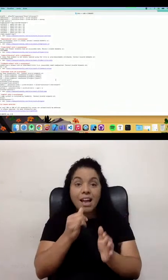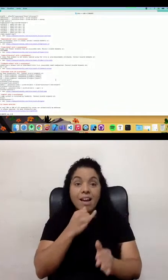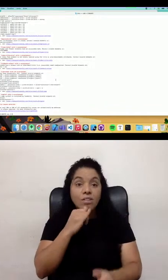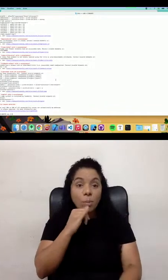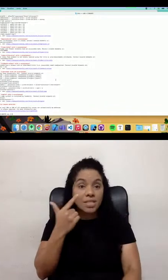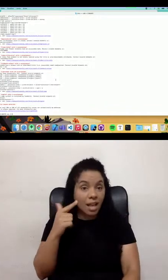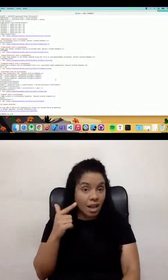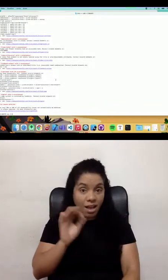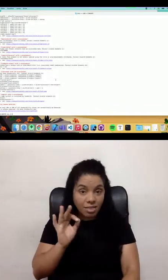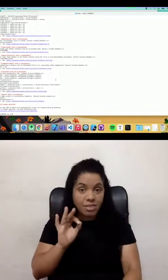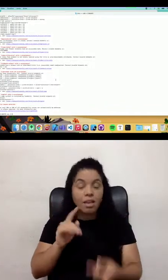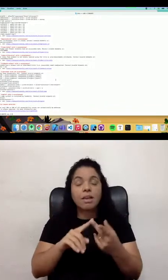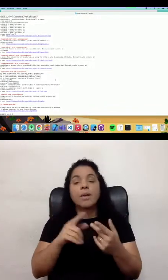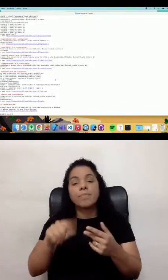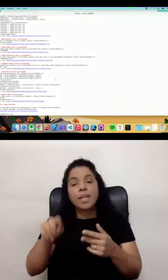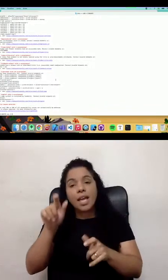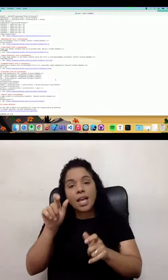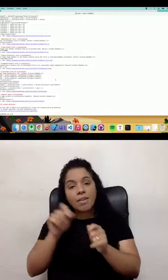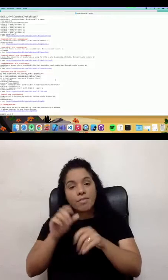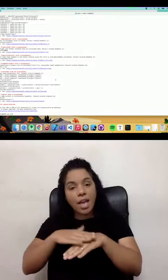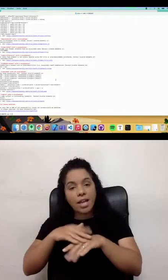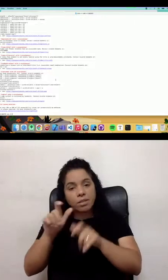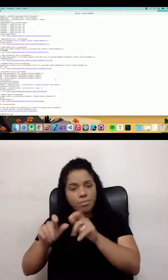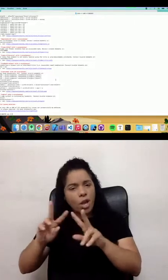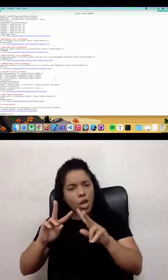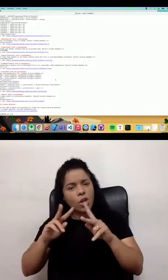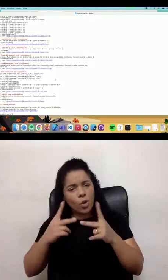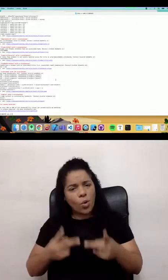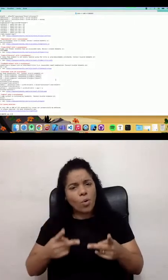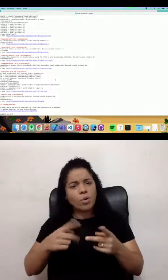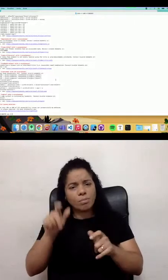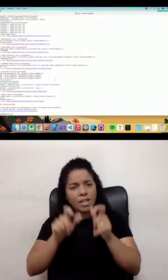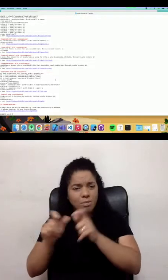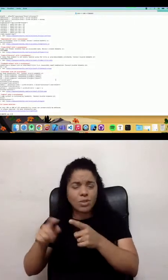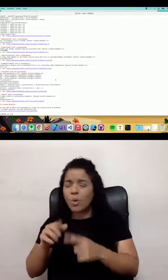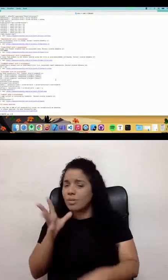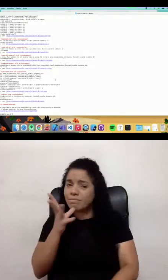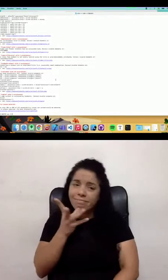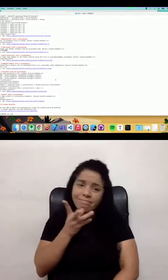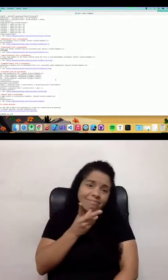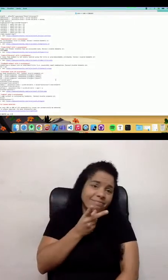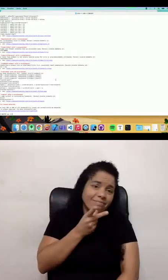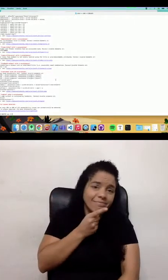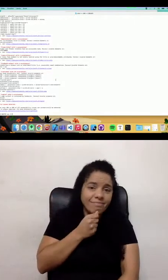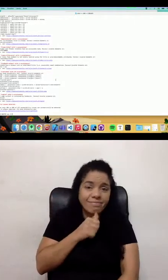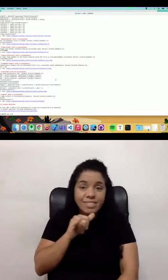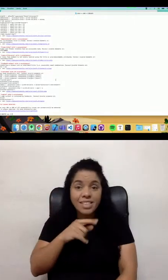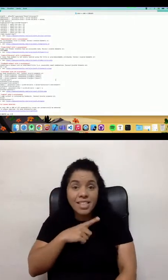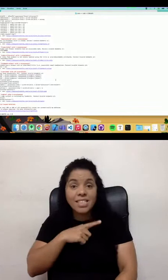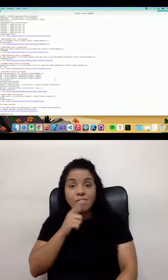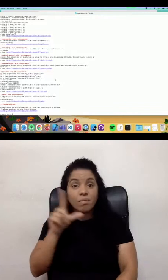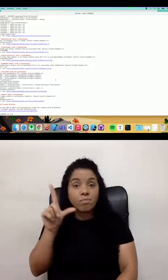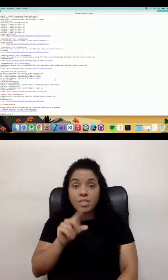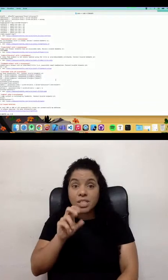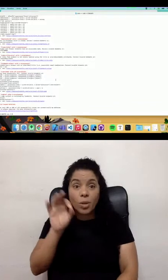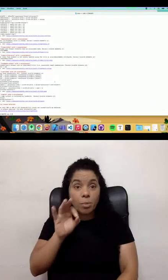automatizada, que é feito pelo humano, ela é demorada, ela é morosa, tá? Então, assim, se você já tira esse 50%, porra, você